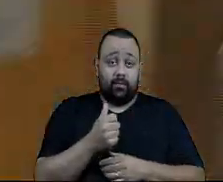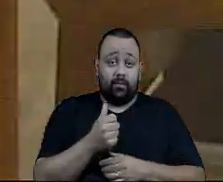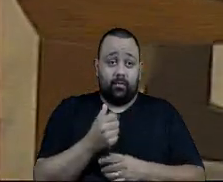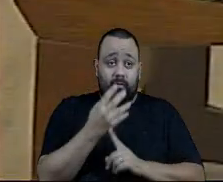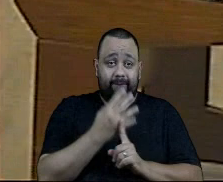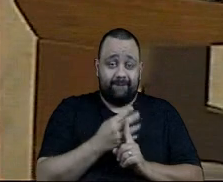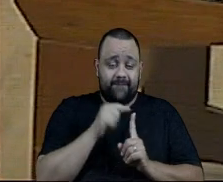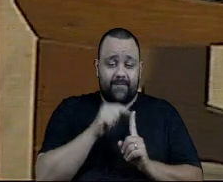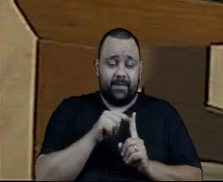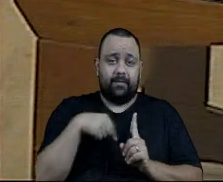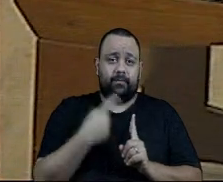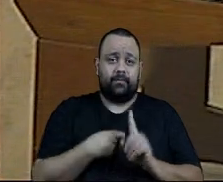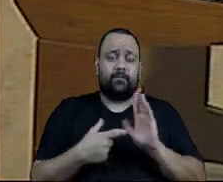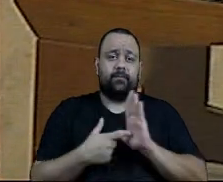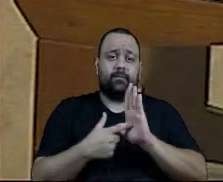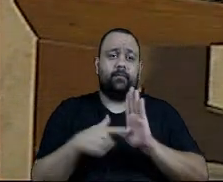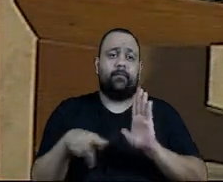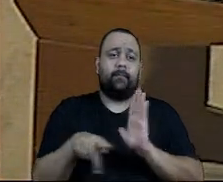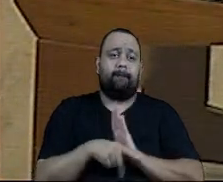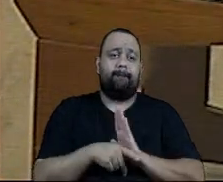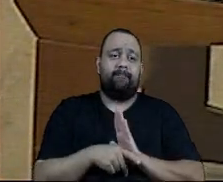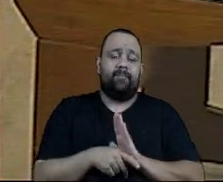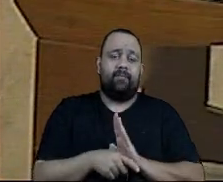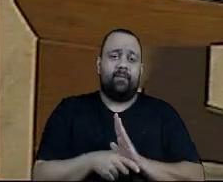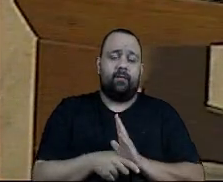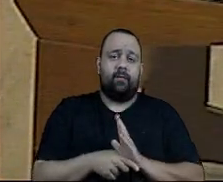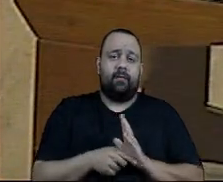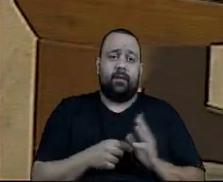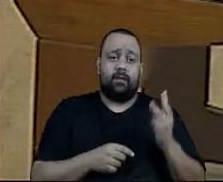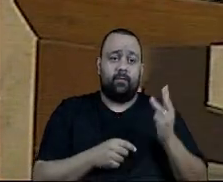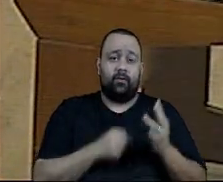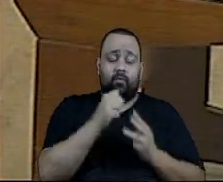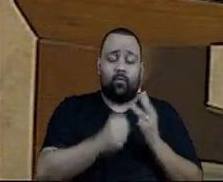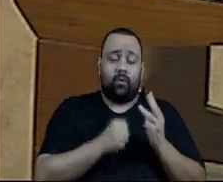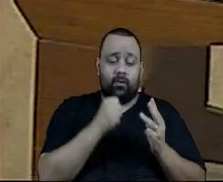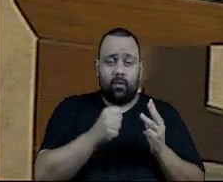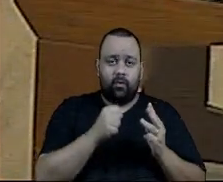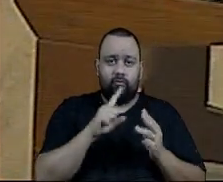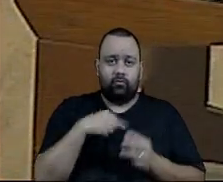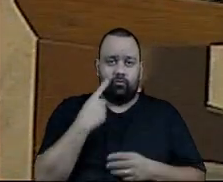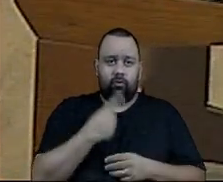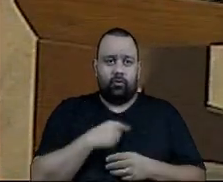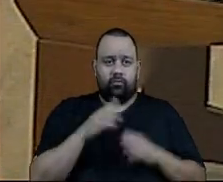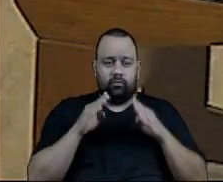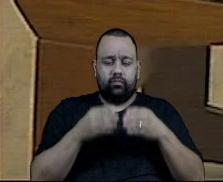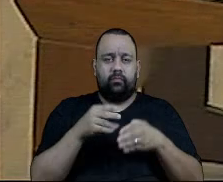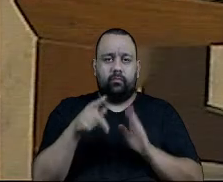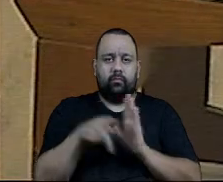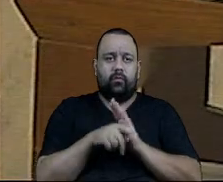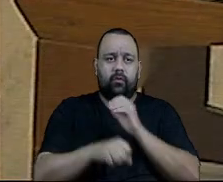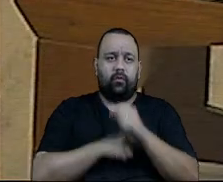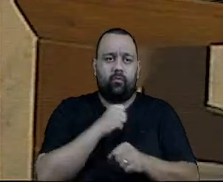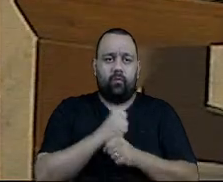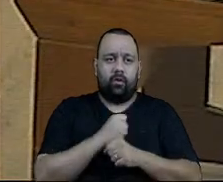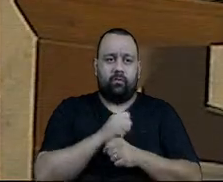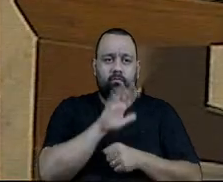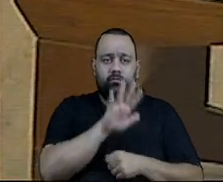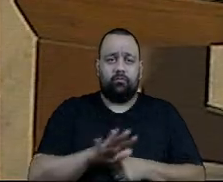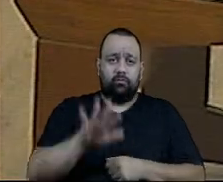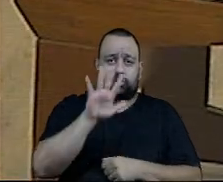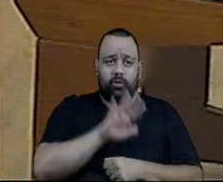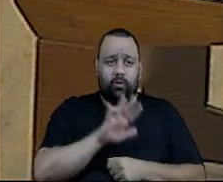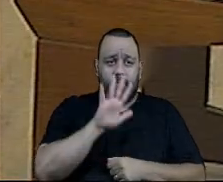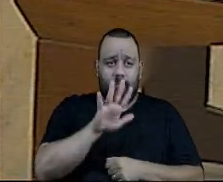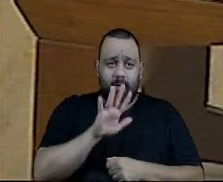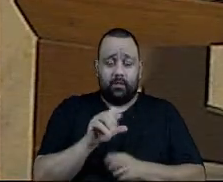com o primeiro quadrimestre, é que agora a gente apresenta terceiro quadrimestre anual. E aí a gente acaba focando um pouco mais no anual